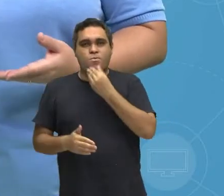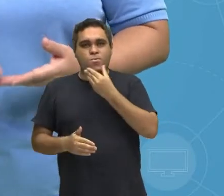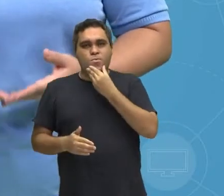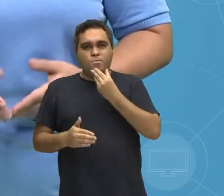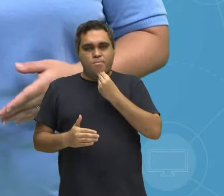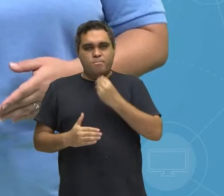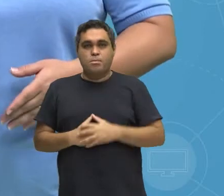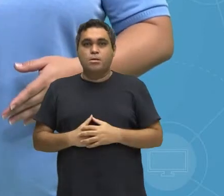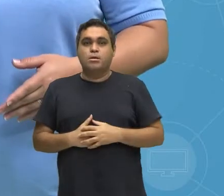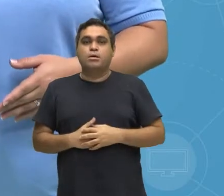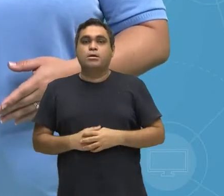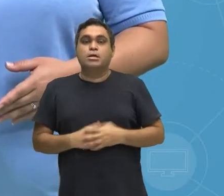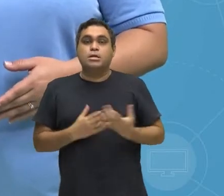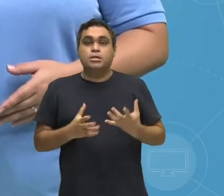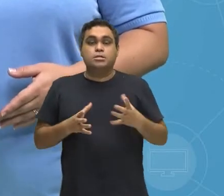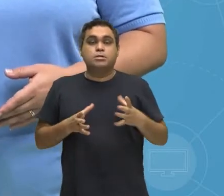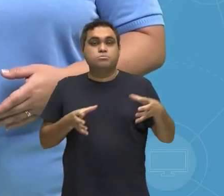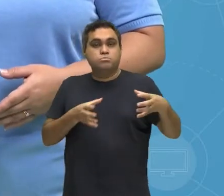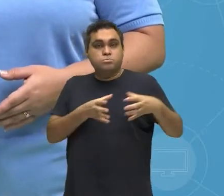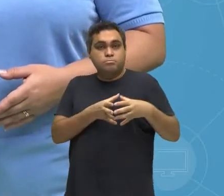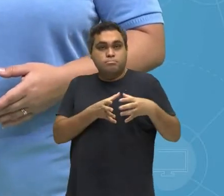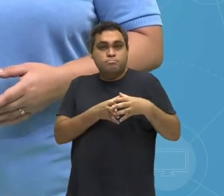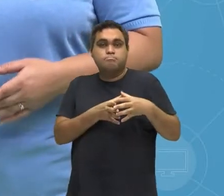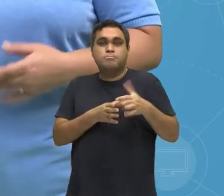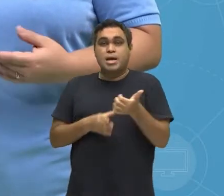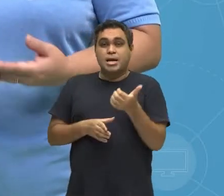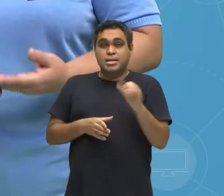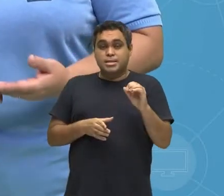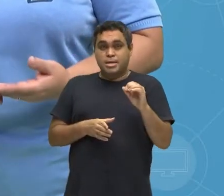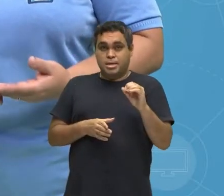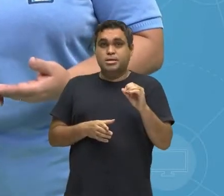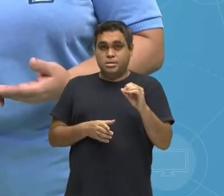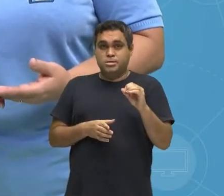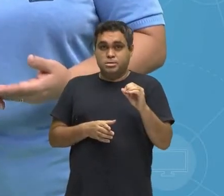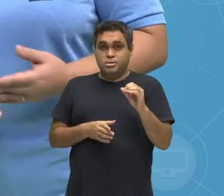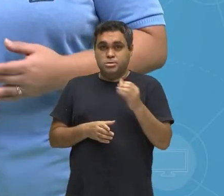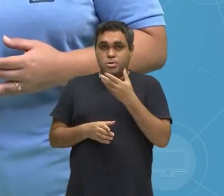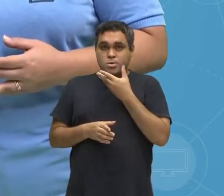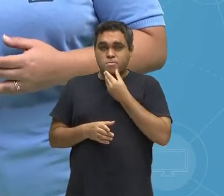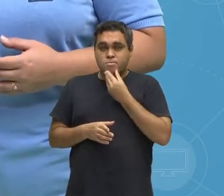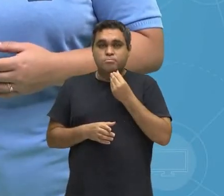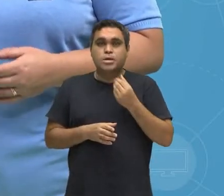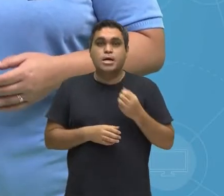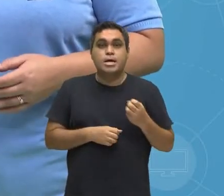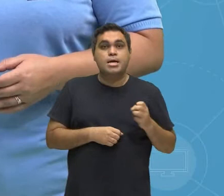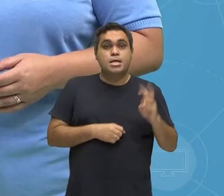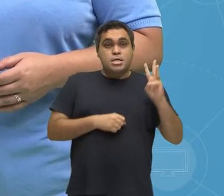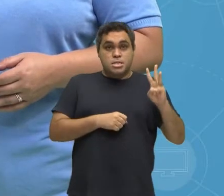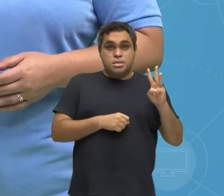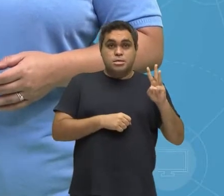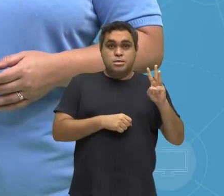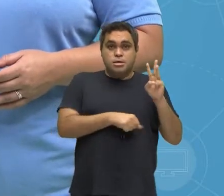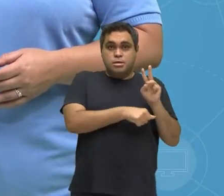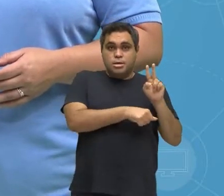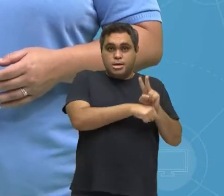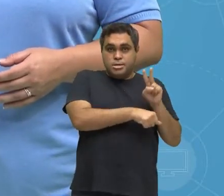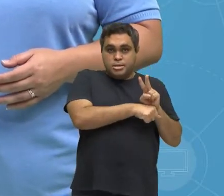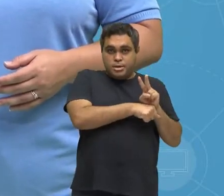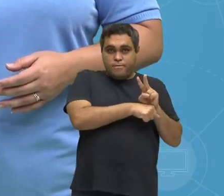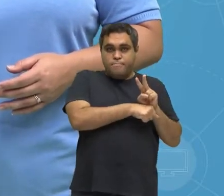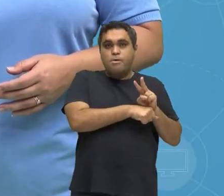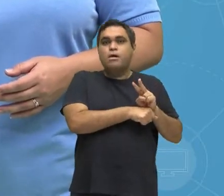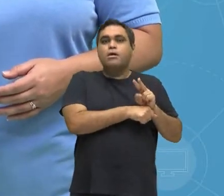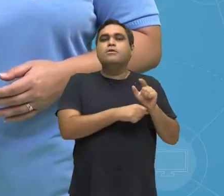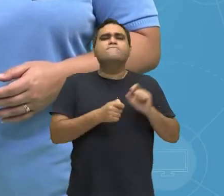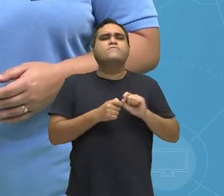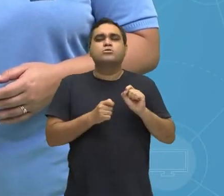forma uma equipe com até 10 atletas e mais 3 reservas. E o que eles têm que fazer? Eles têm que percorrer